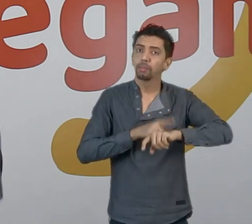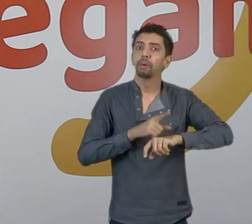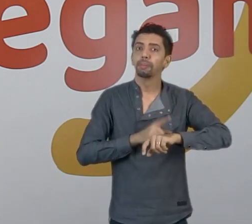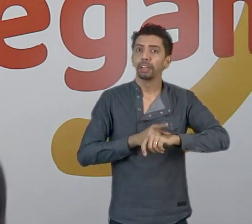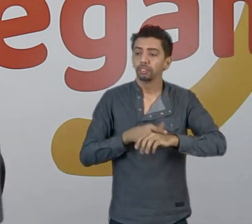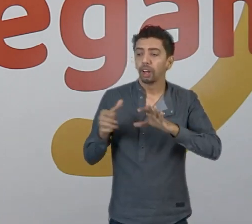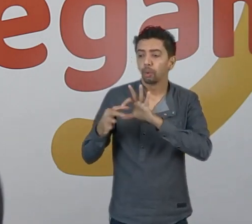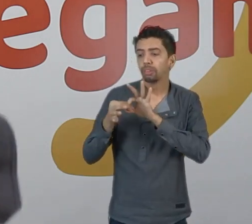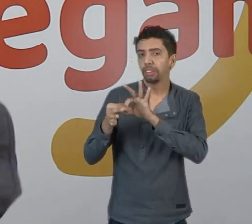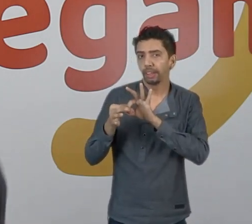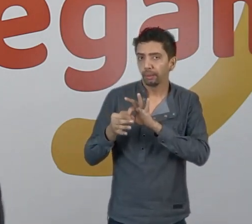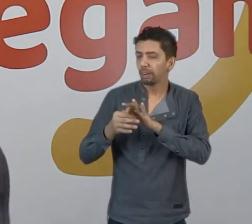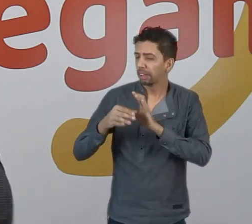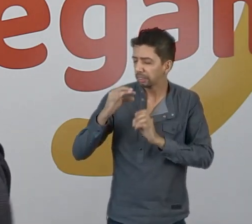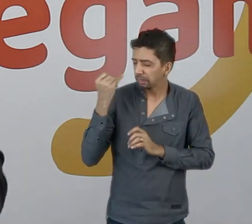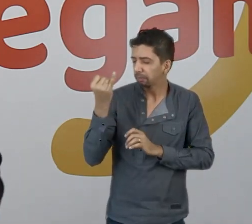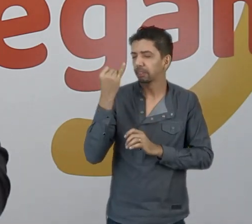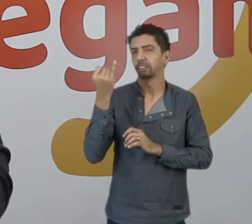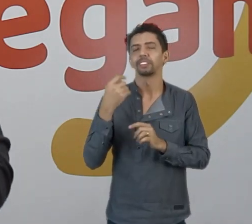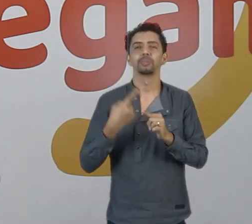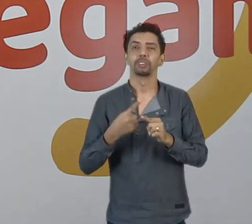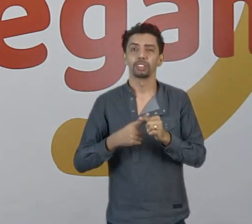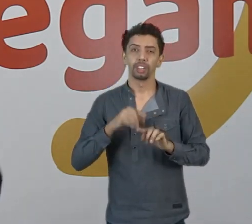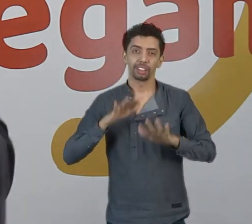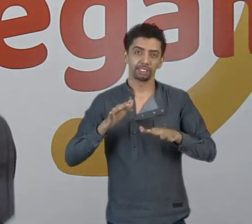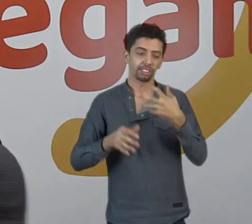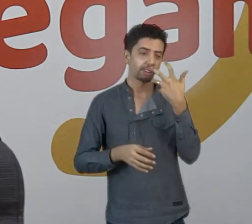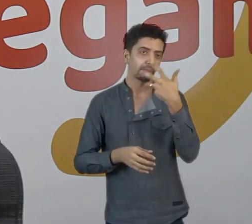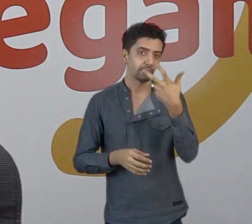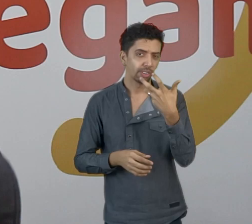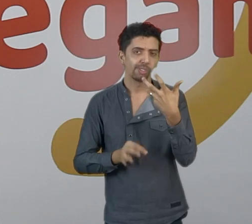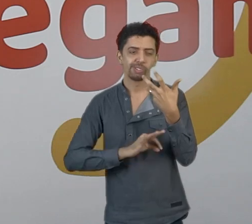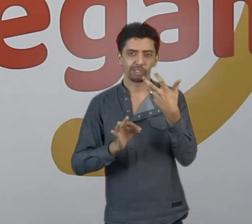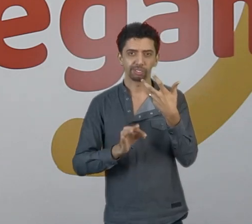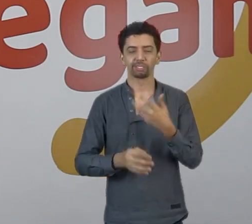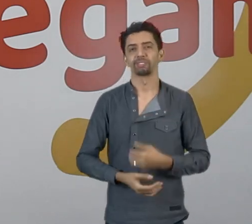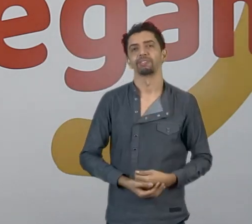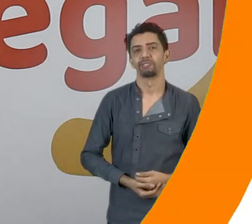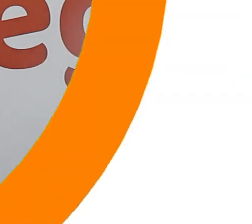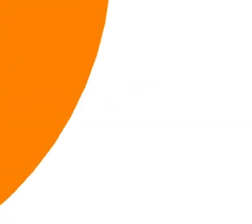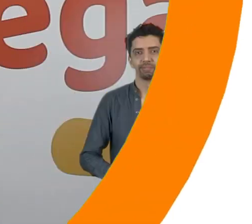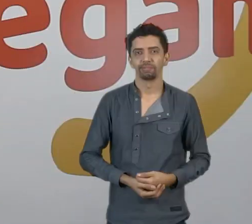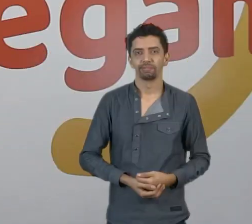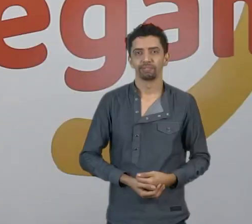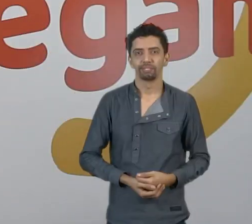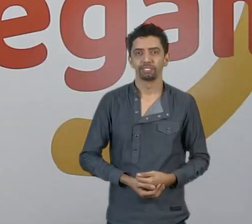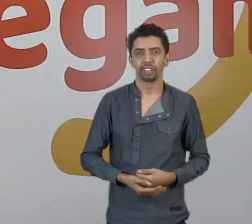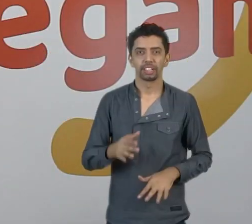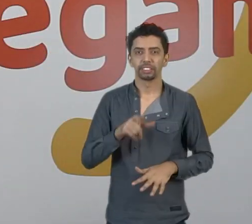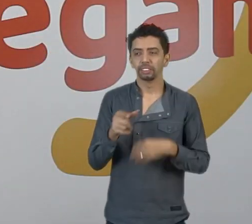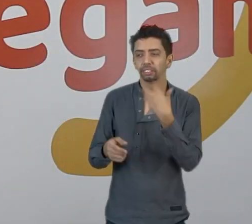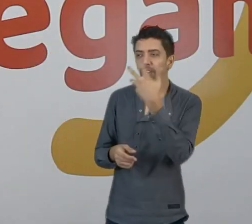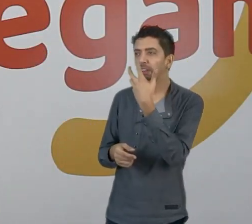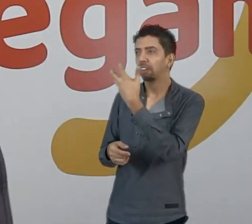nesse a reunião é imprescindível porque a paixão é cega a